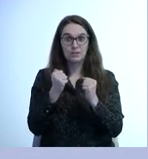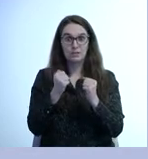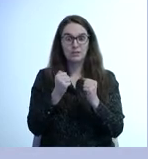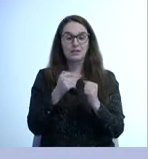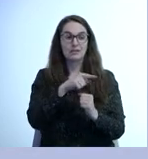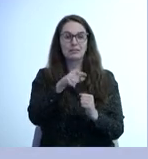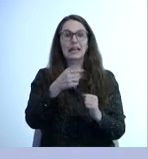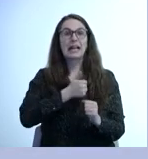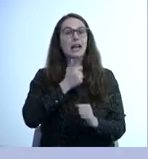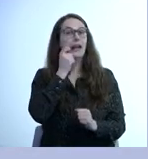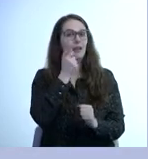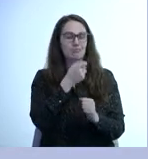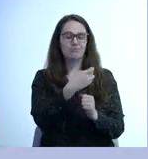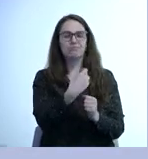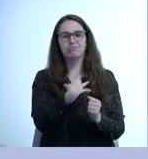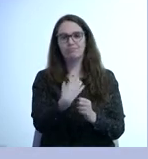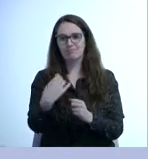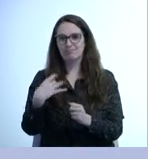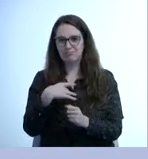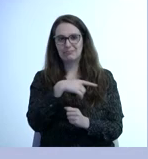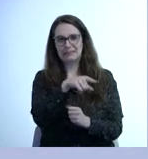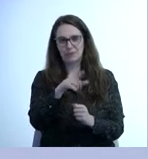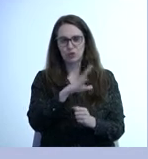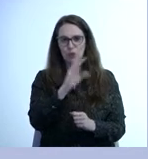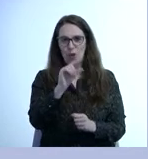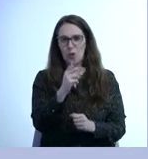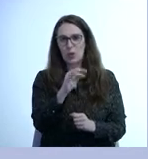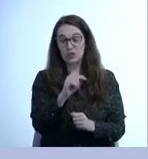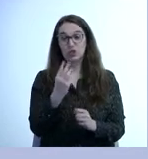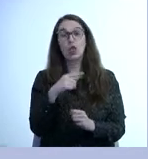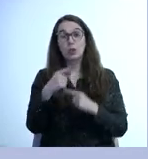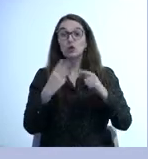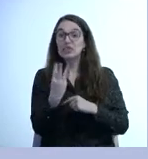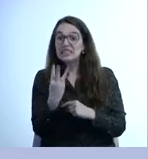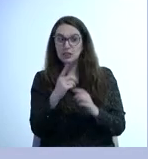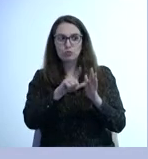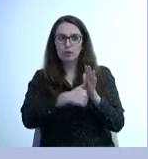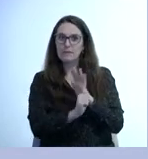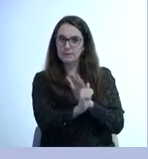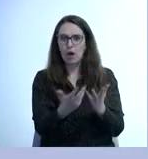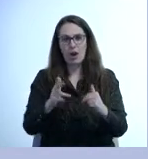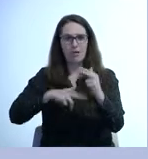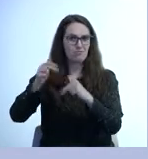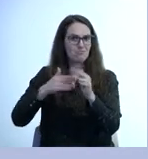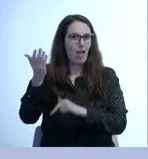Luís. E pronto, depois trabalhamos os três sobre esse projeto que está construído.